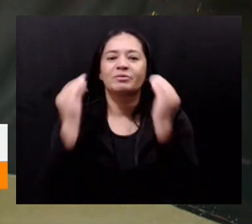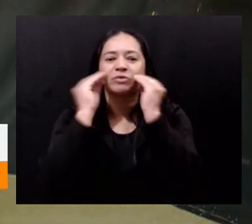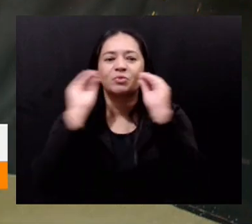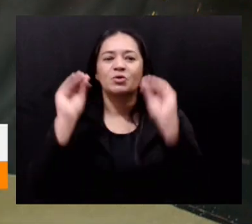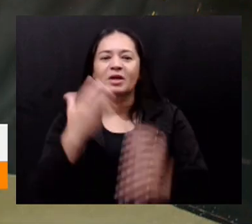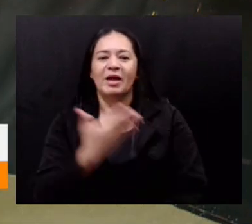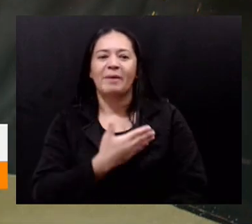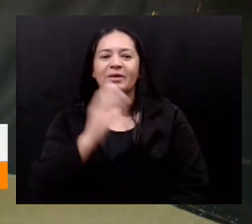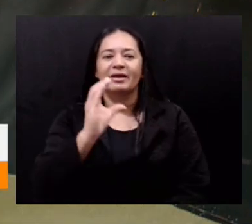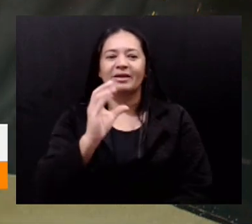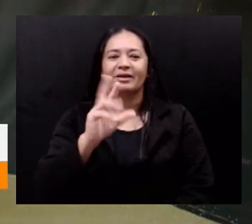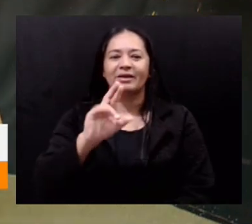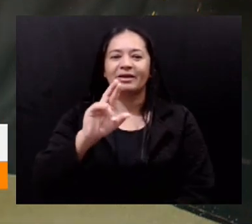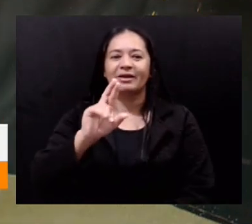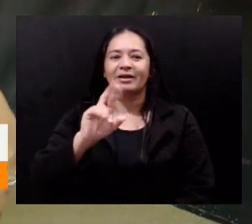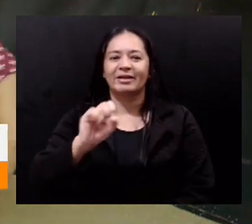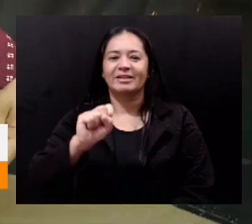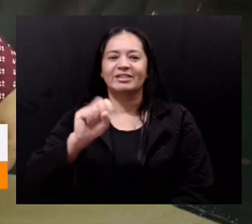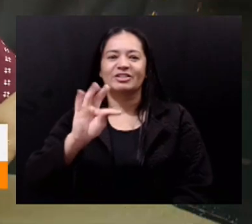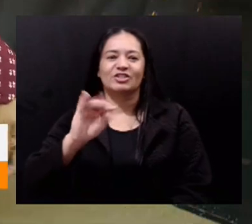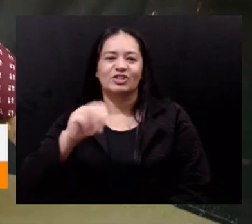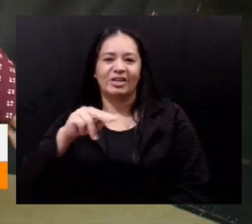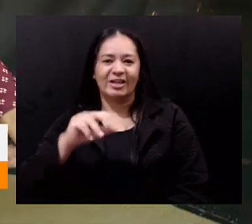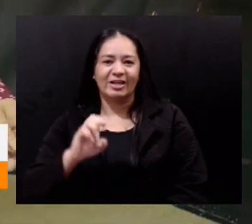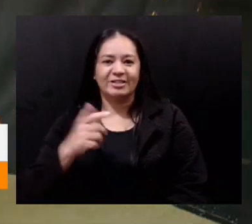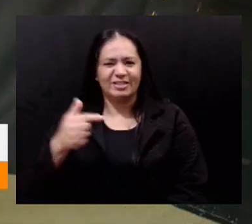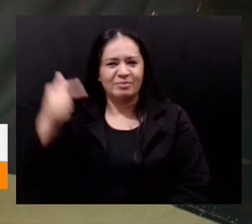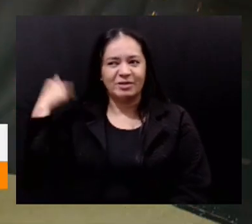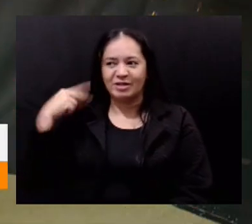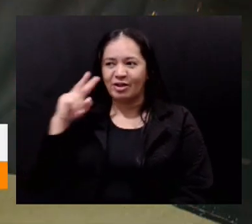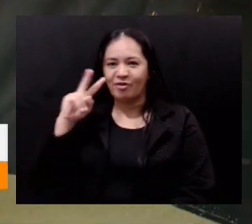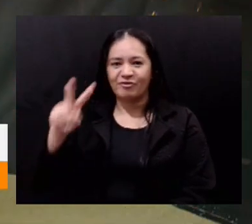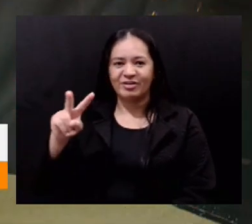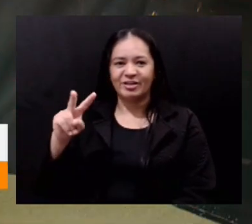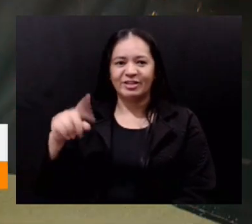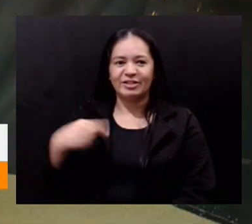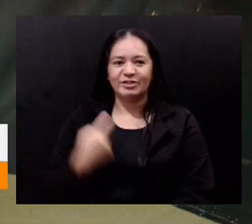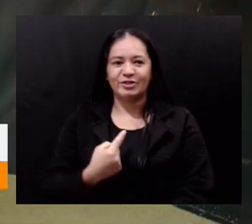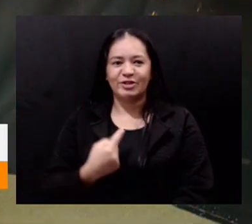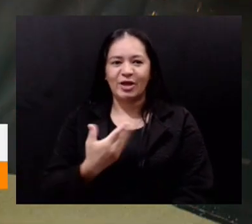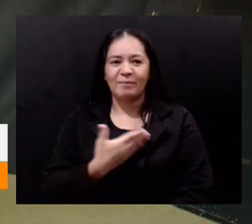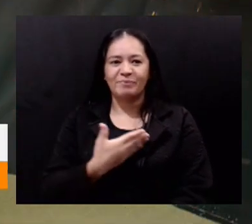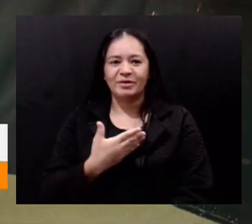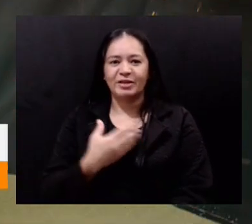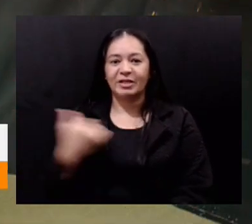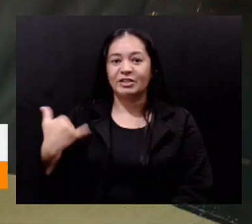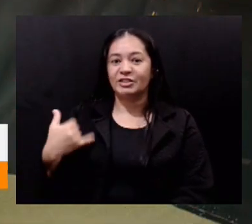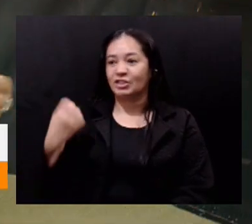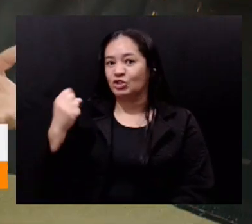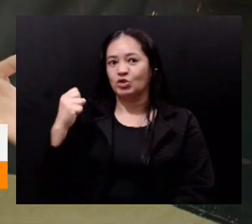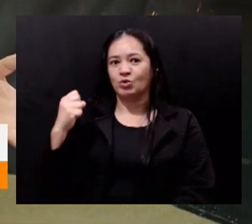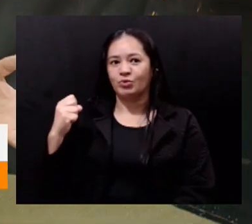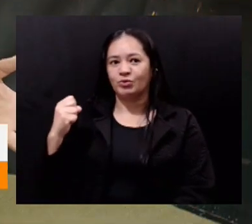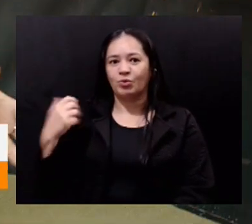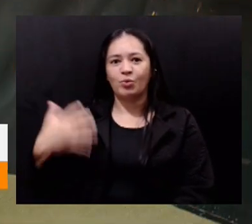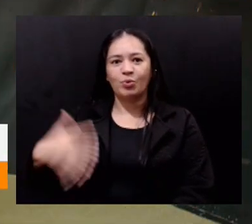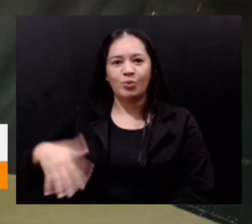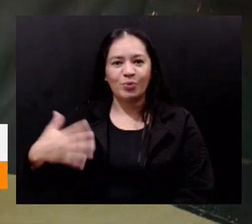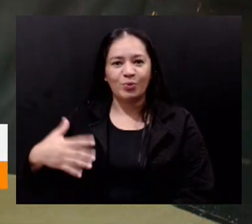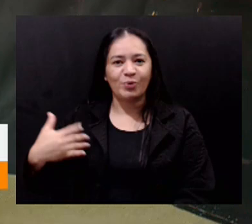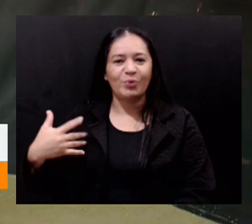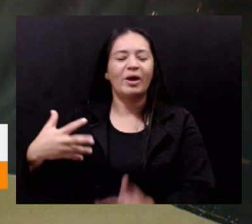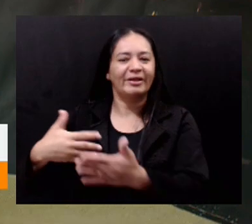semana passada, final da semana passada, e assim, a gente é amiga desde os 8 anos de idade. E quando a gente se